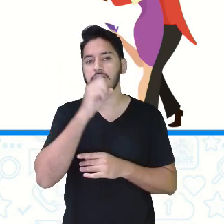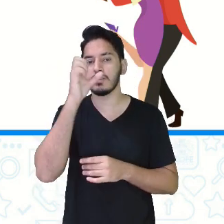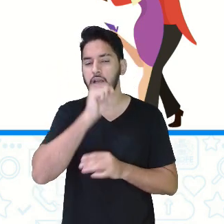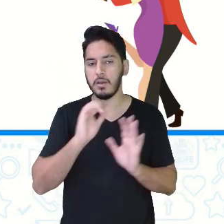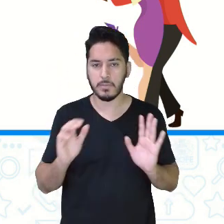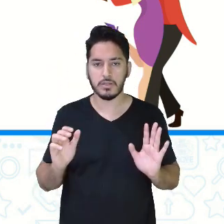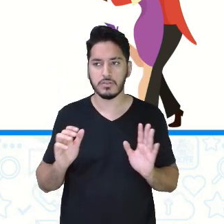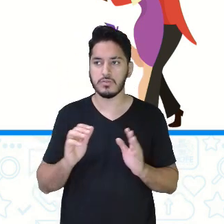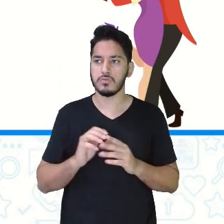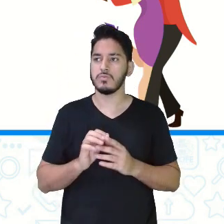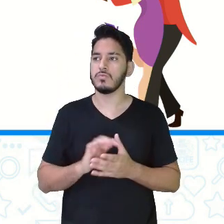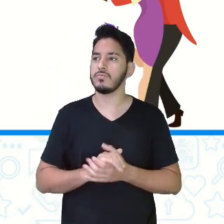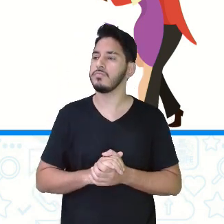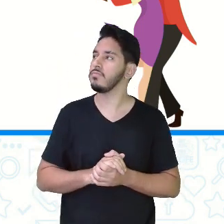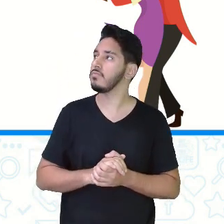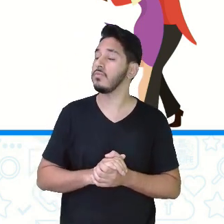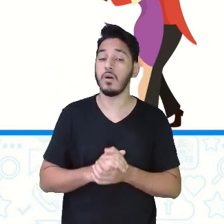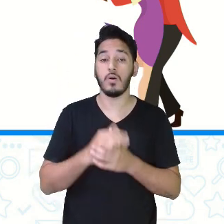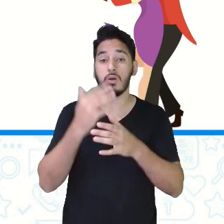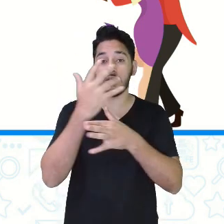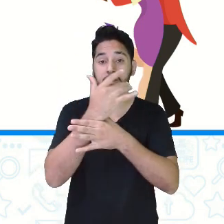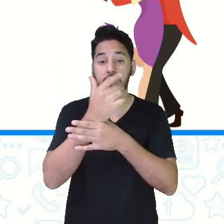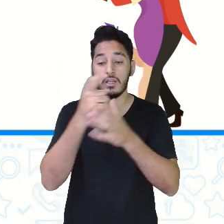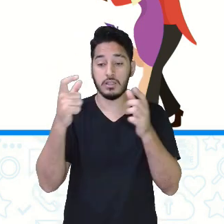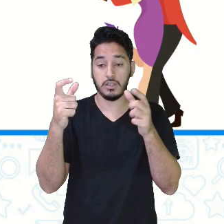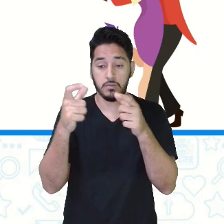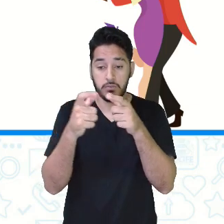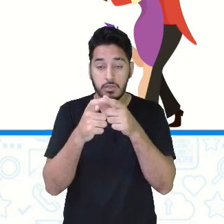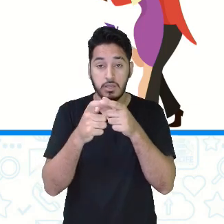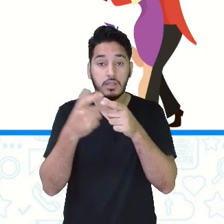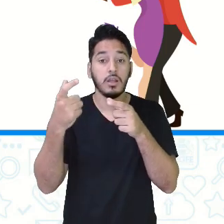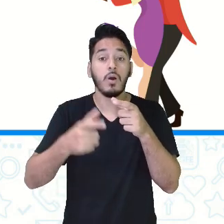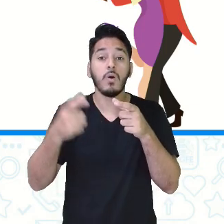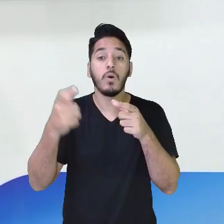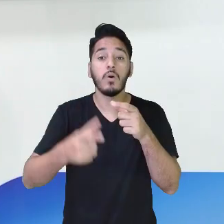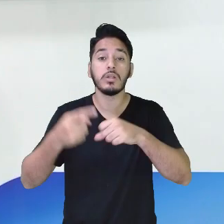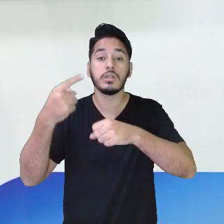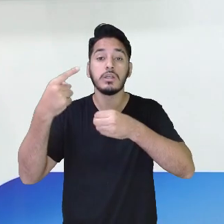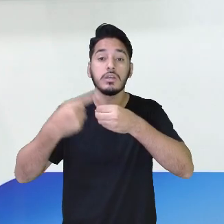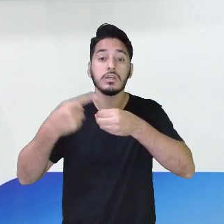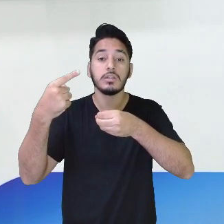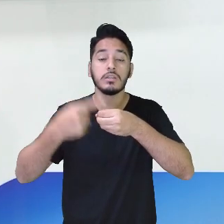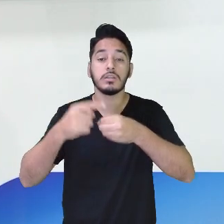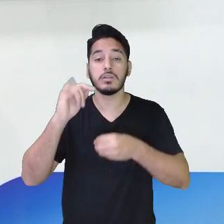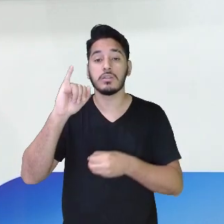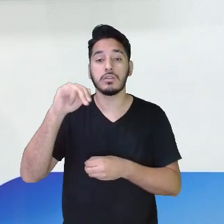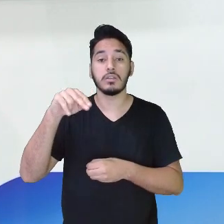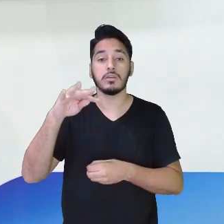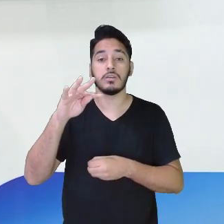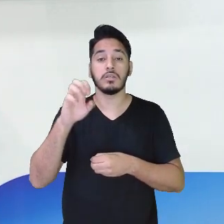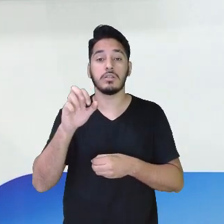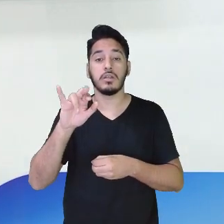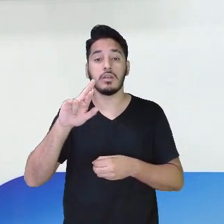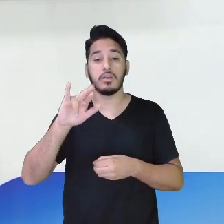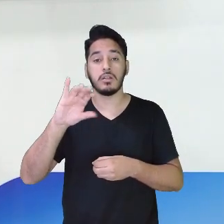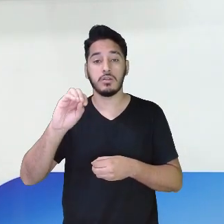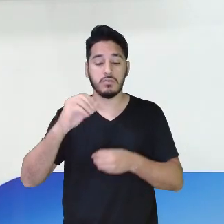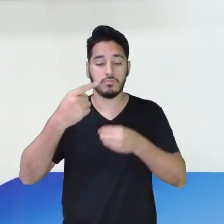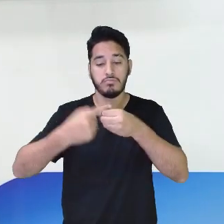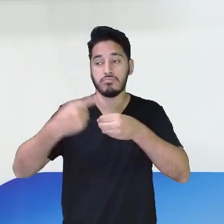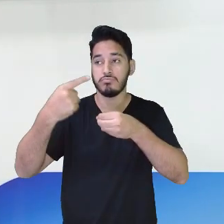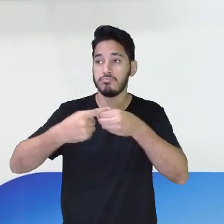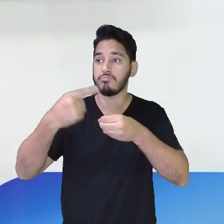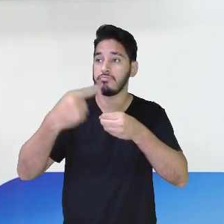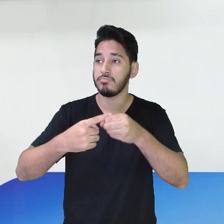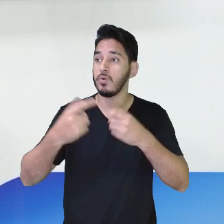Observa aí no segundo parágrafo, numa cidade pequena do interior. Então, você já percebe ali o espaço que